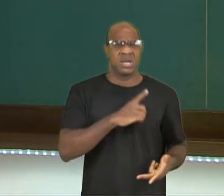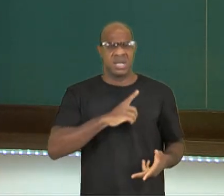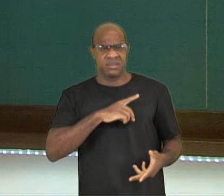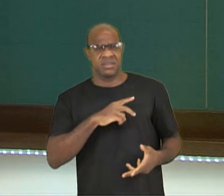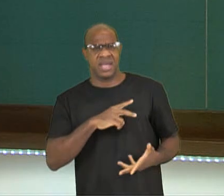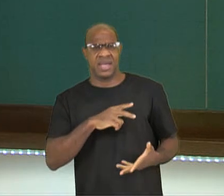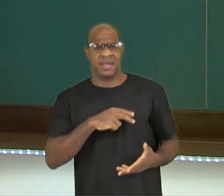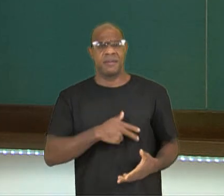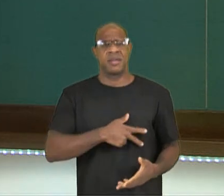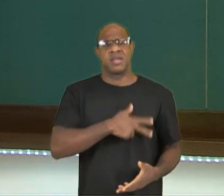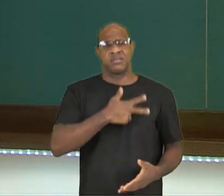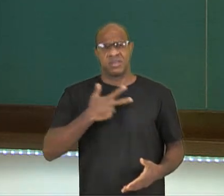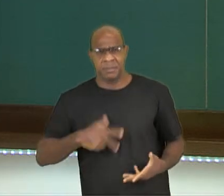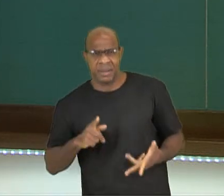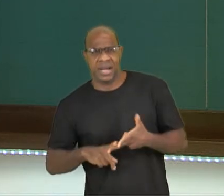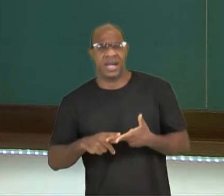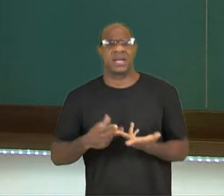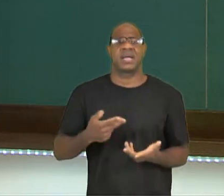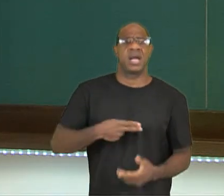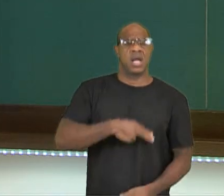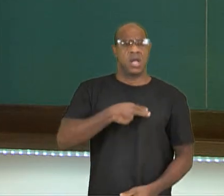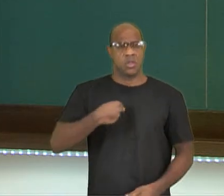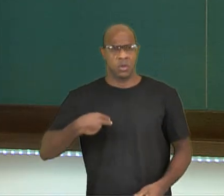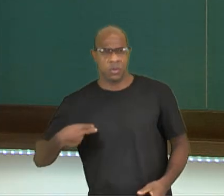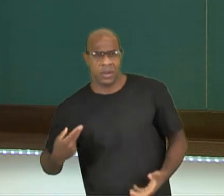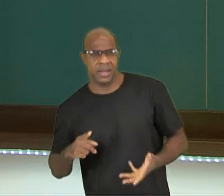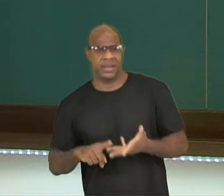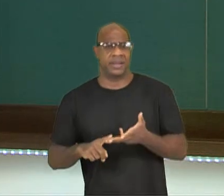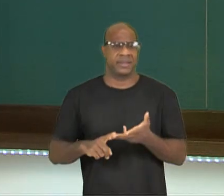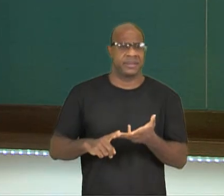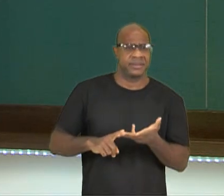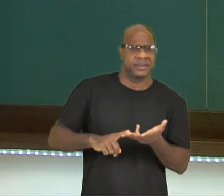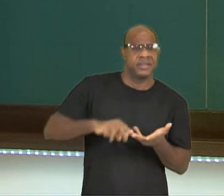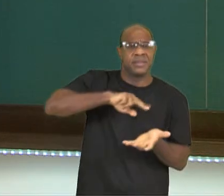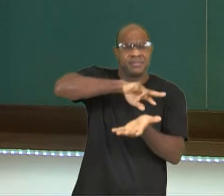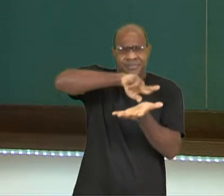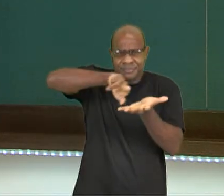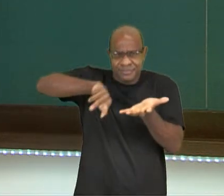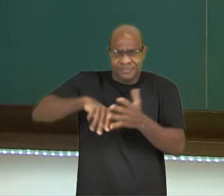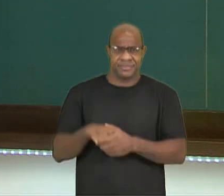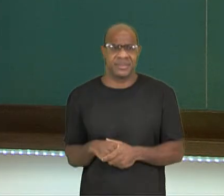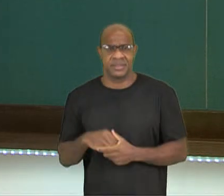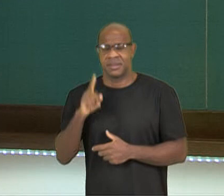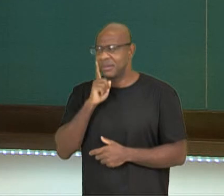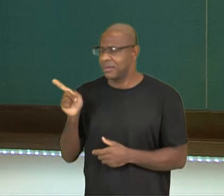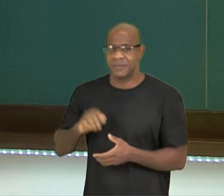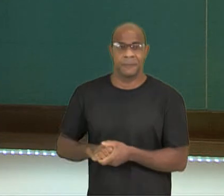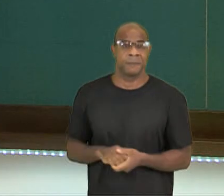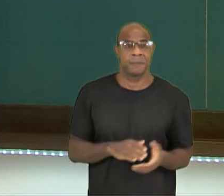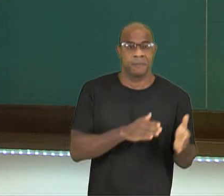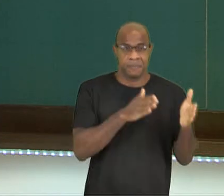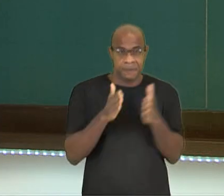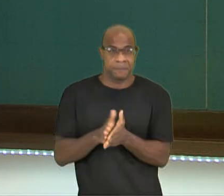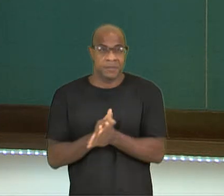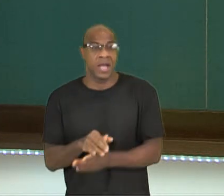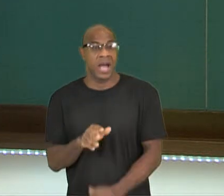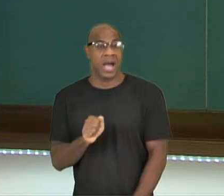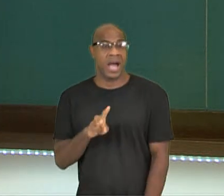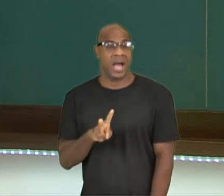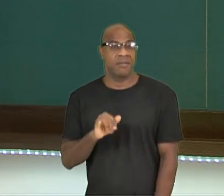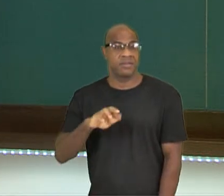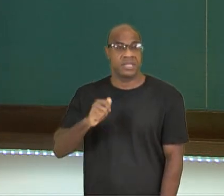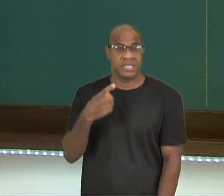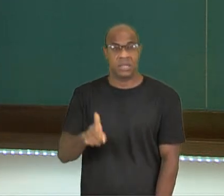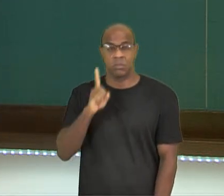que representava a França, porque foi o rei de França que levou para lá, a cidade de Alagrão, o condado